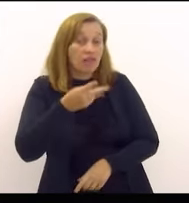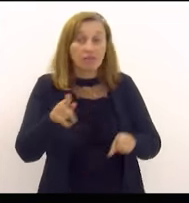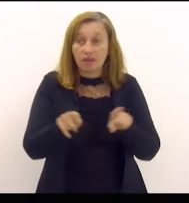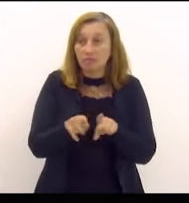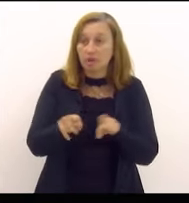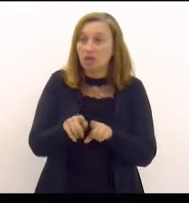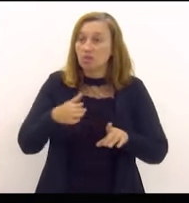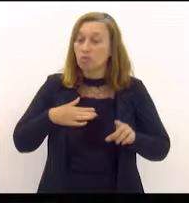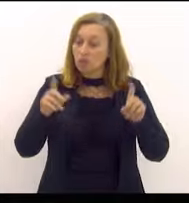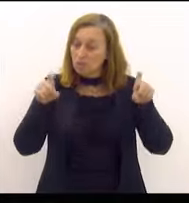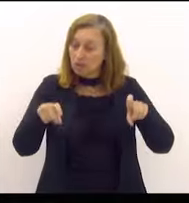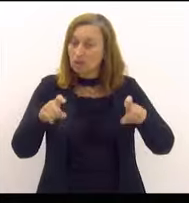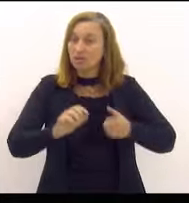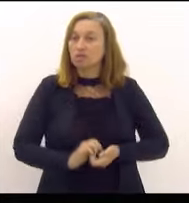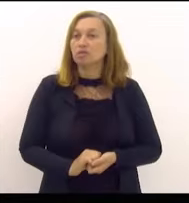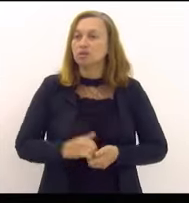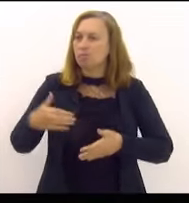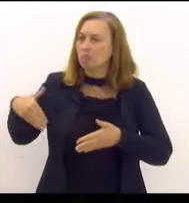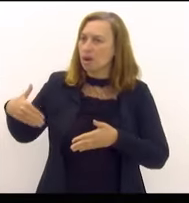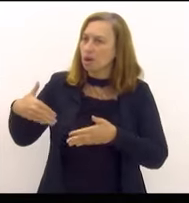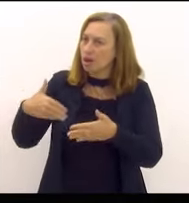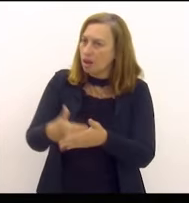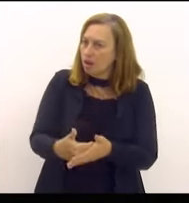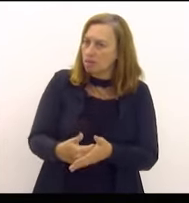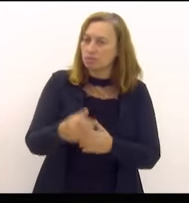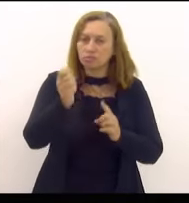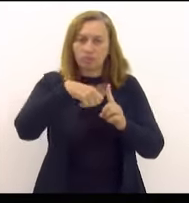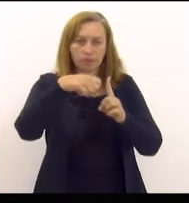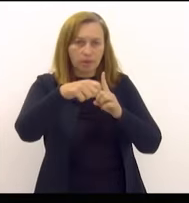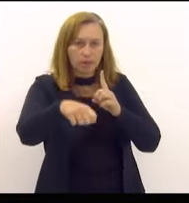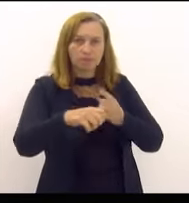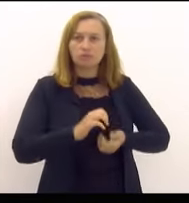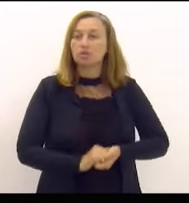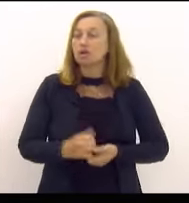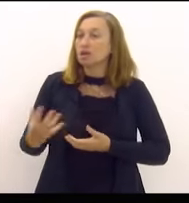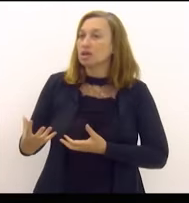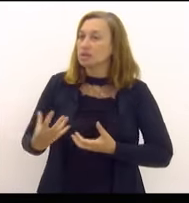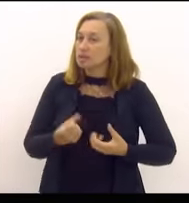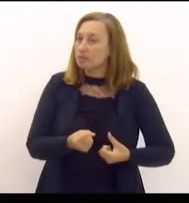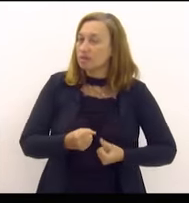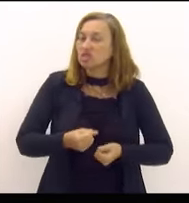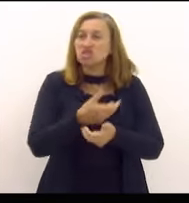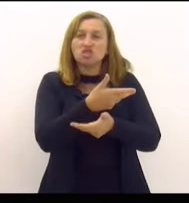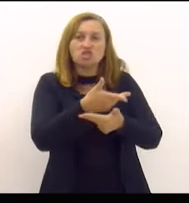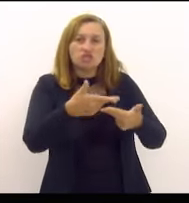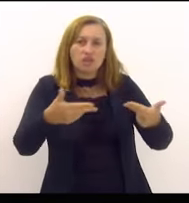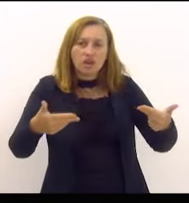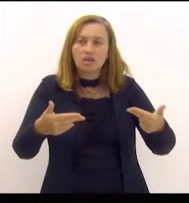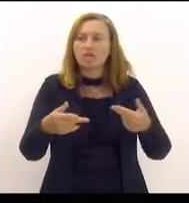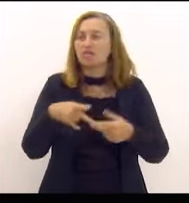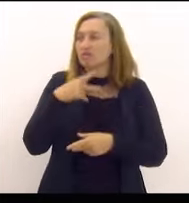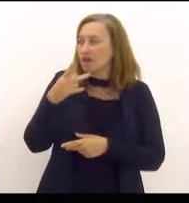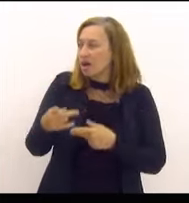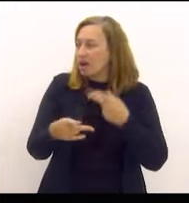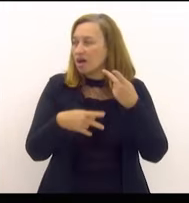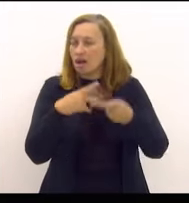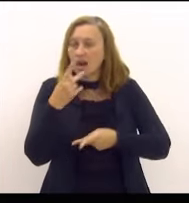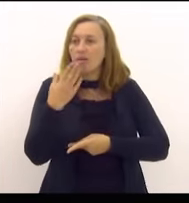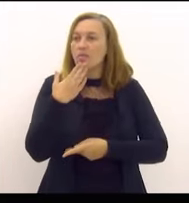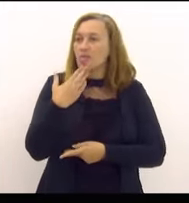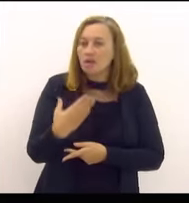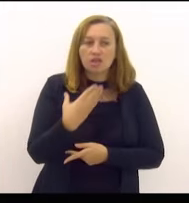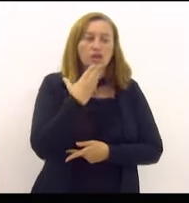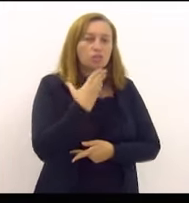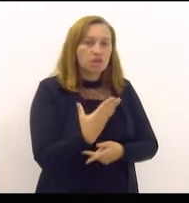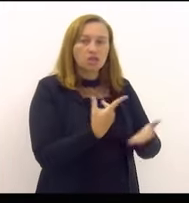o meu mandato se manteve, ao longo desses meses todos, recebendo diversos relatos, diversos pedidos